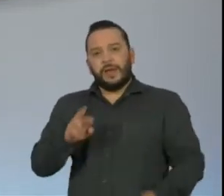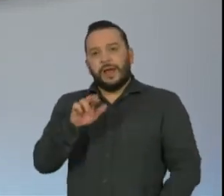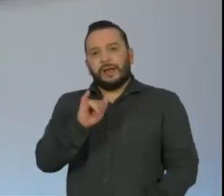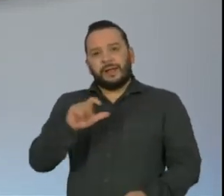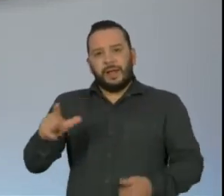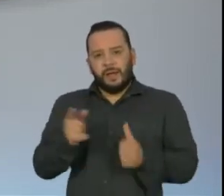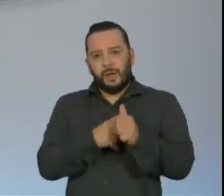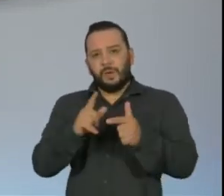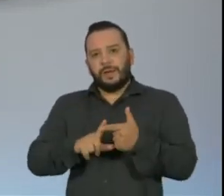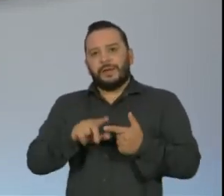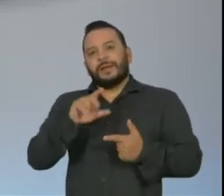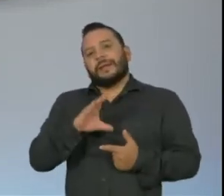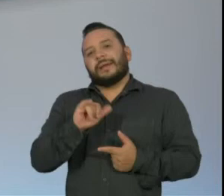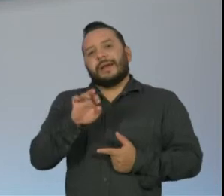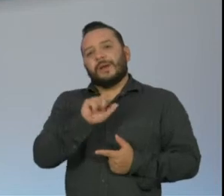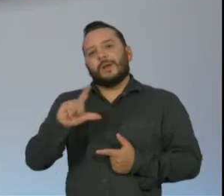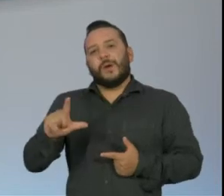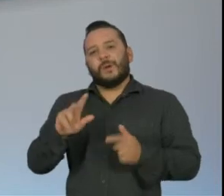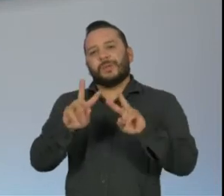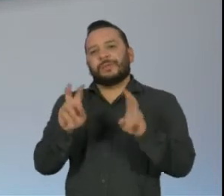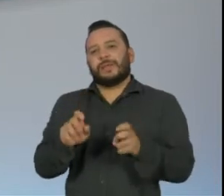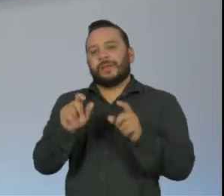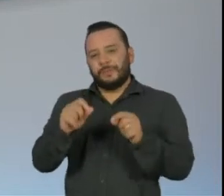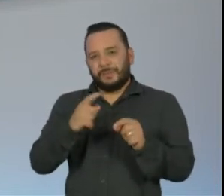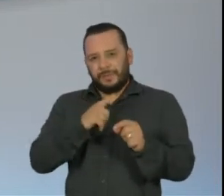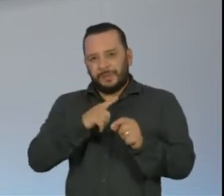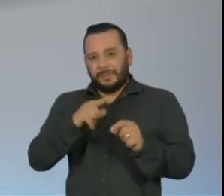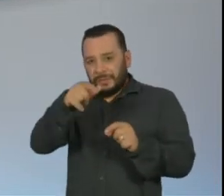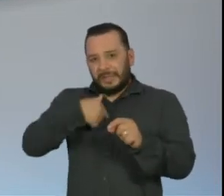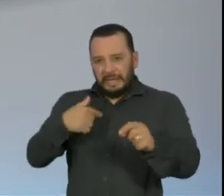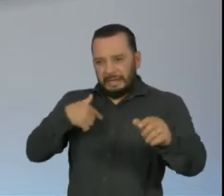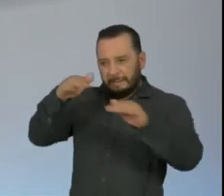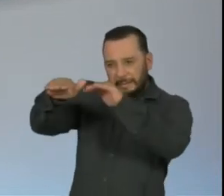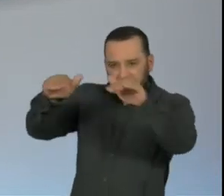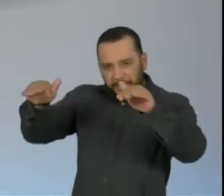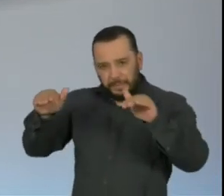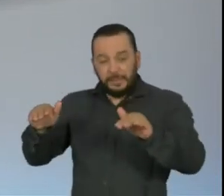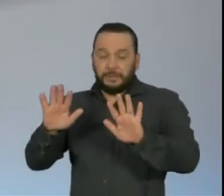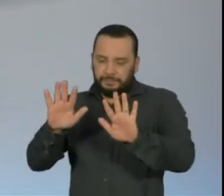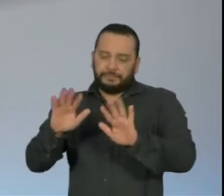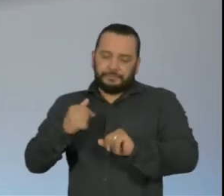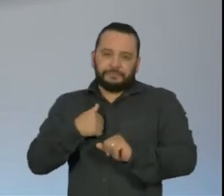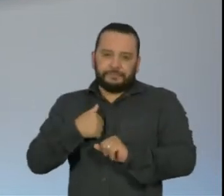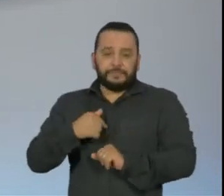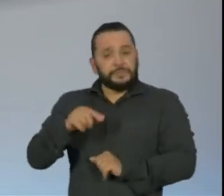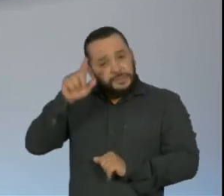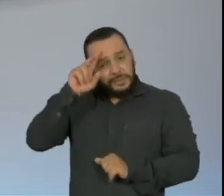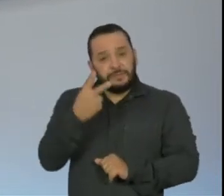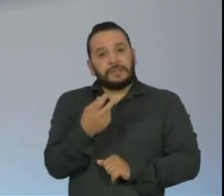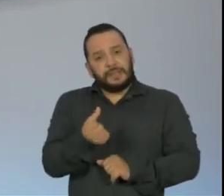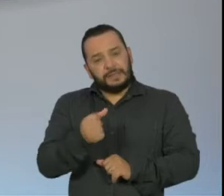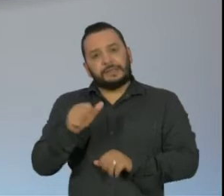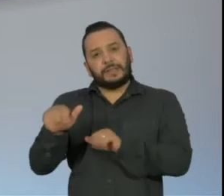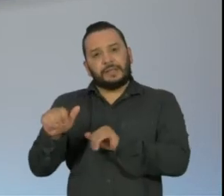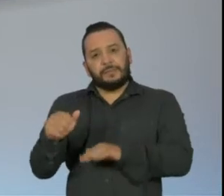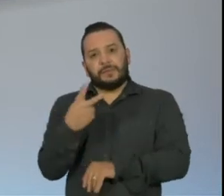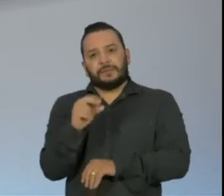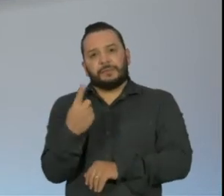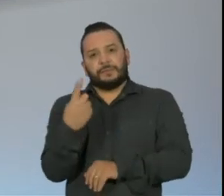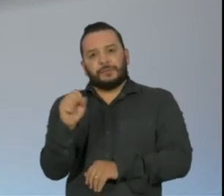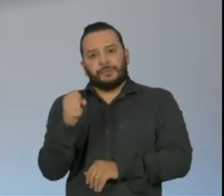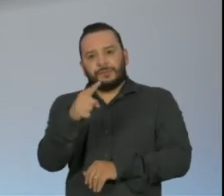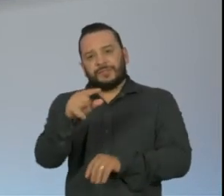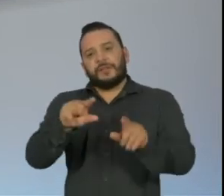da Carol sobre essa questão do manifesto. No dia 26 de setembro de 2018, você postou no Twitter a